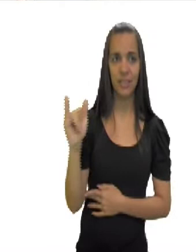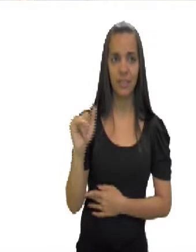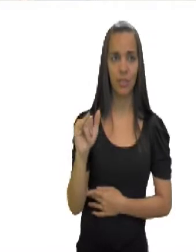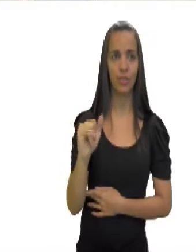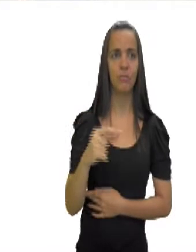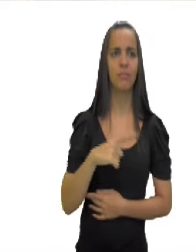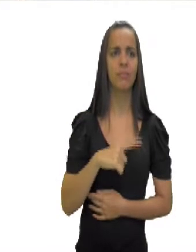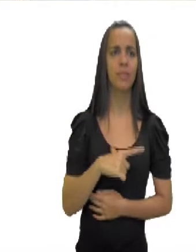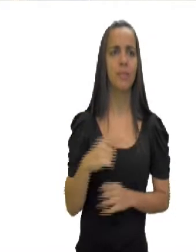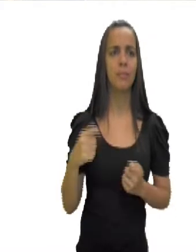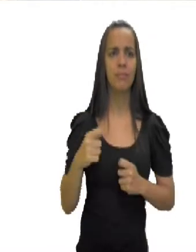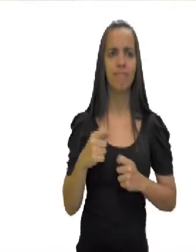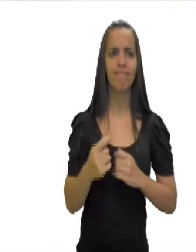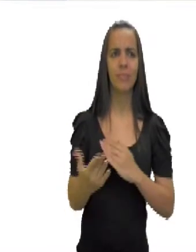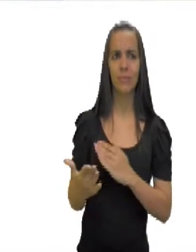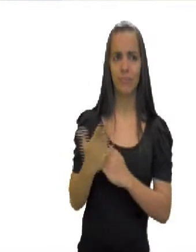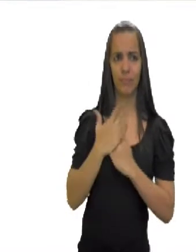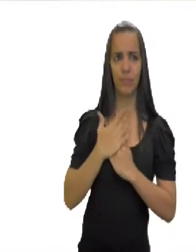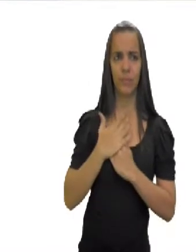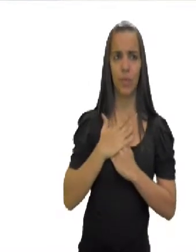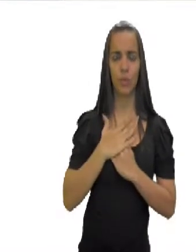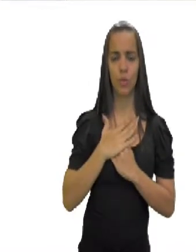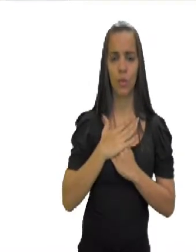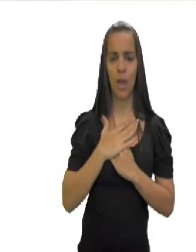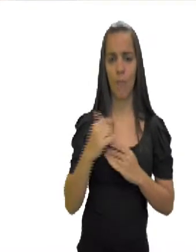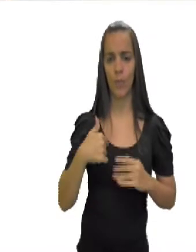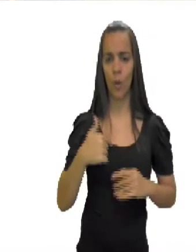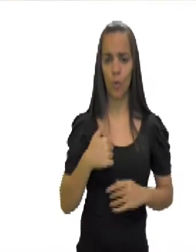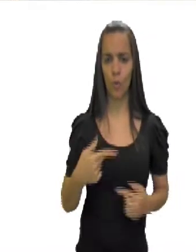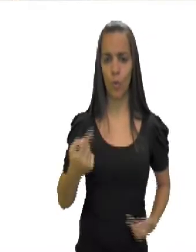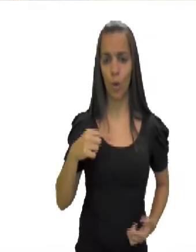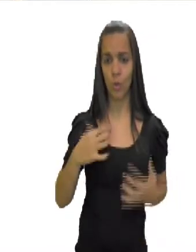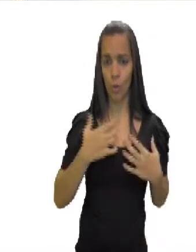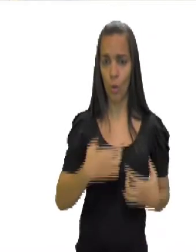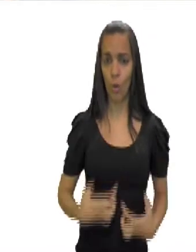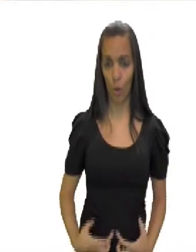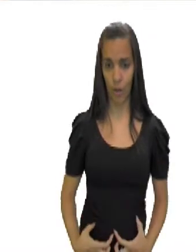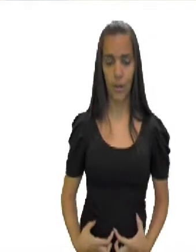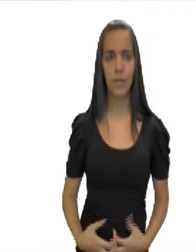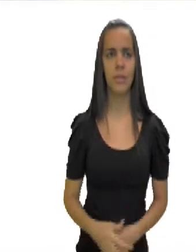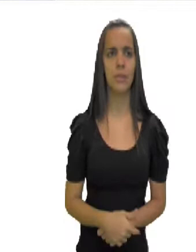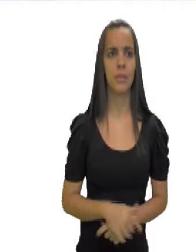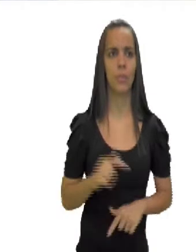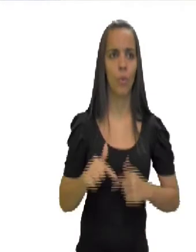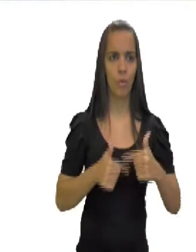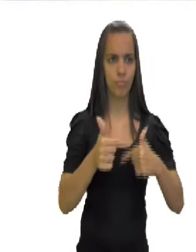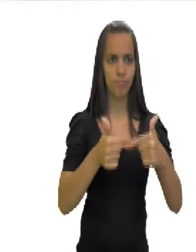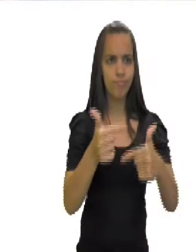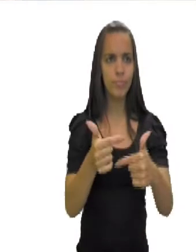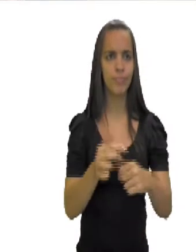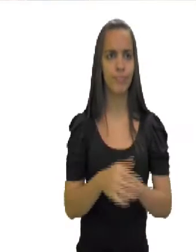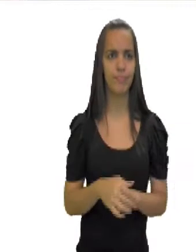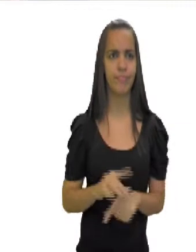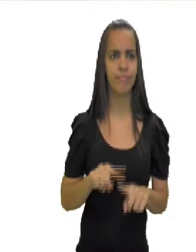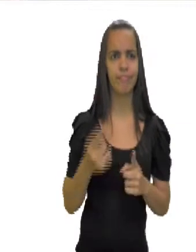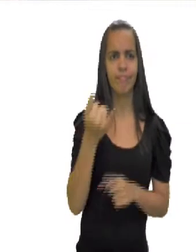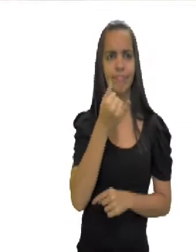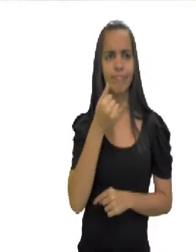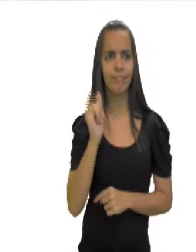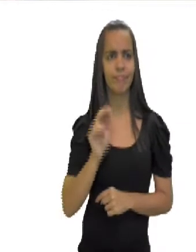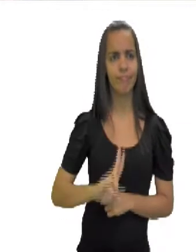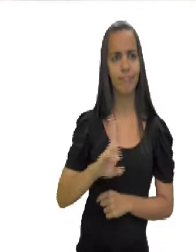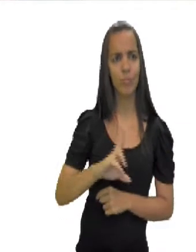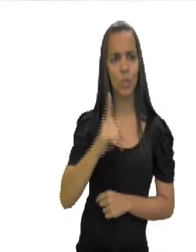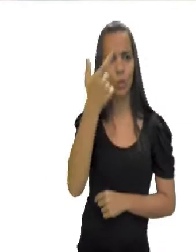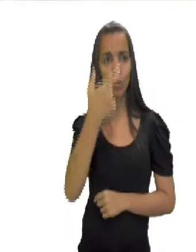organismo. Porém, para que essa energia seja utilizada pelo nosso corpo,